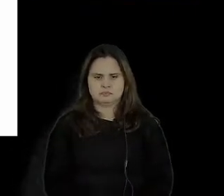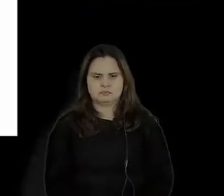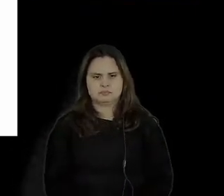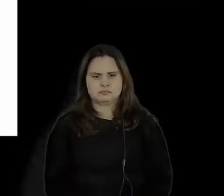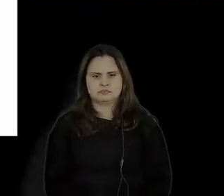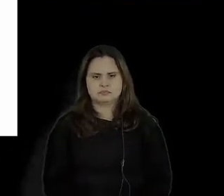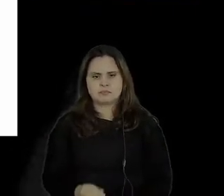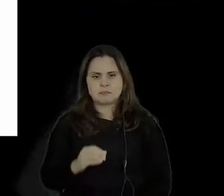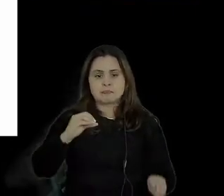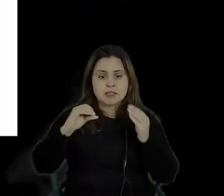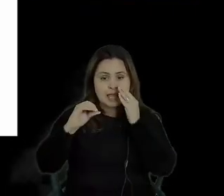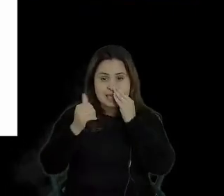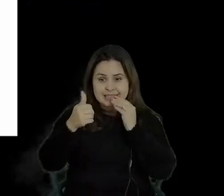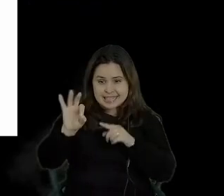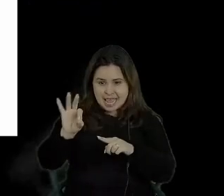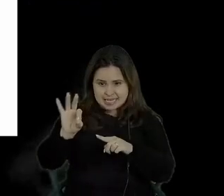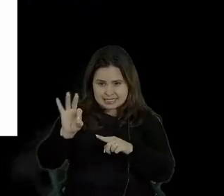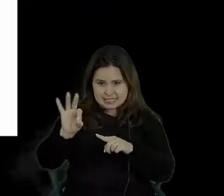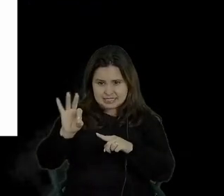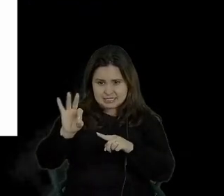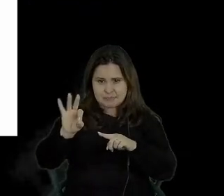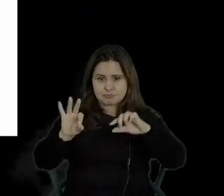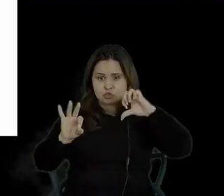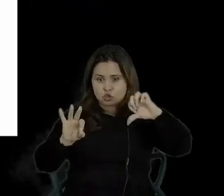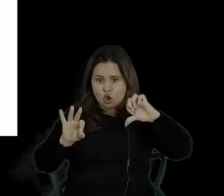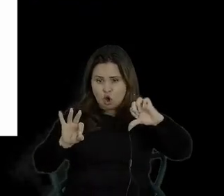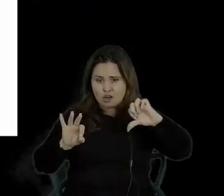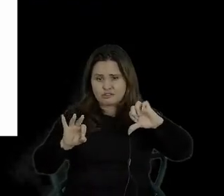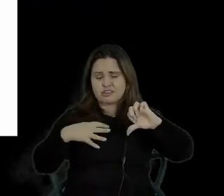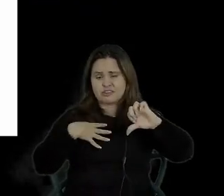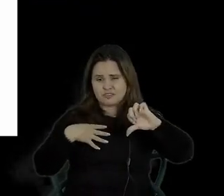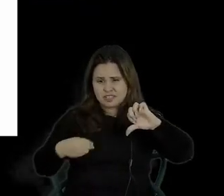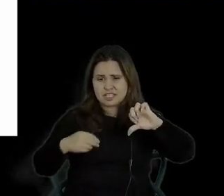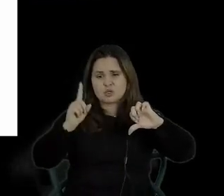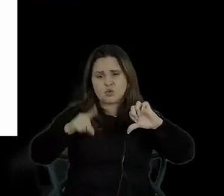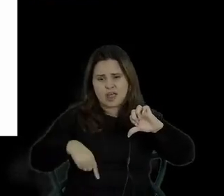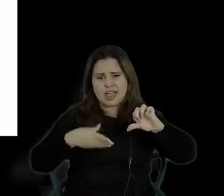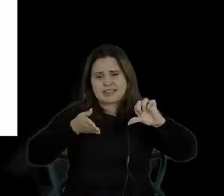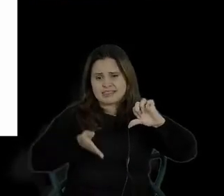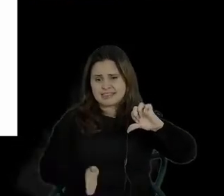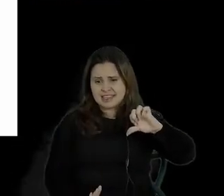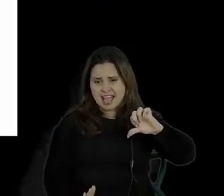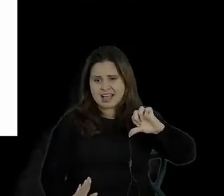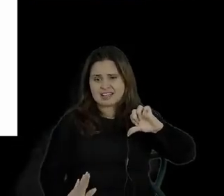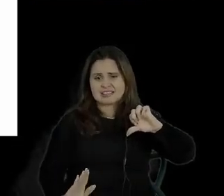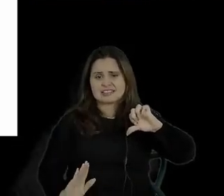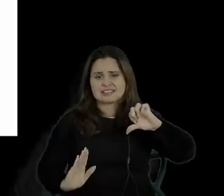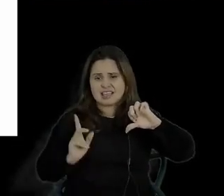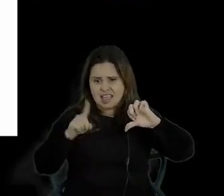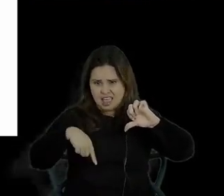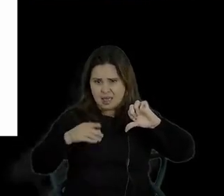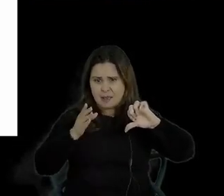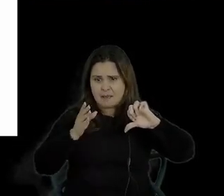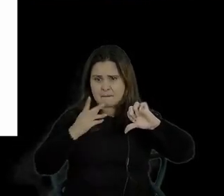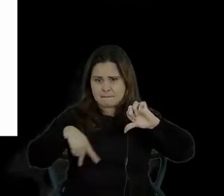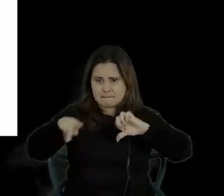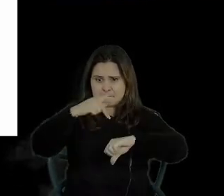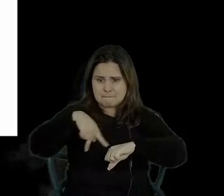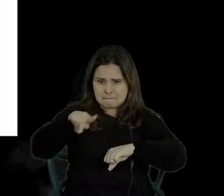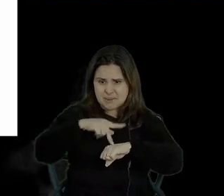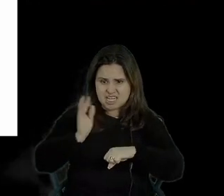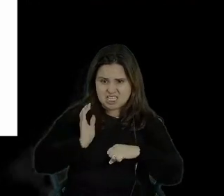9 em cada 10 crianças com cardiopatia congênita grave nascem em país, sabe aonde, gente? Não é em país rico, não. É em país